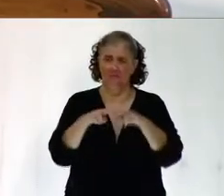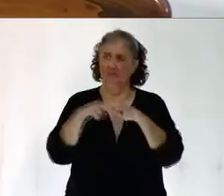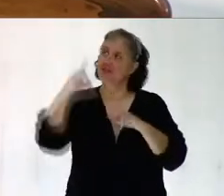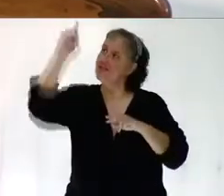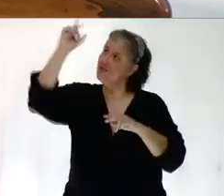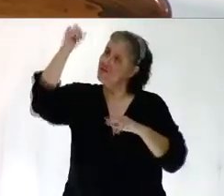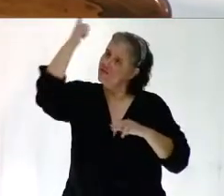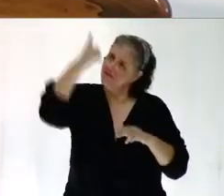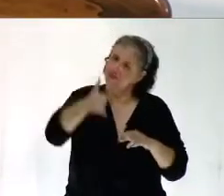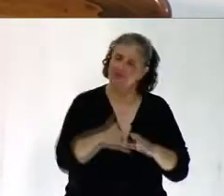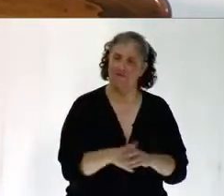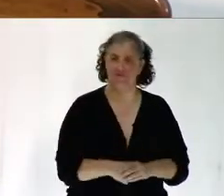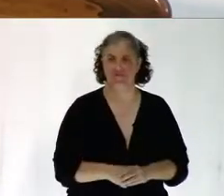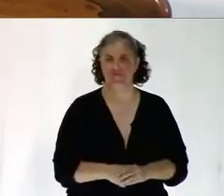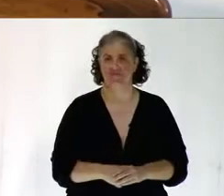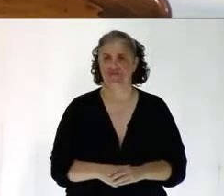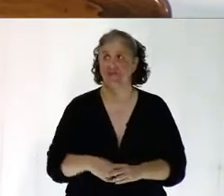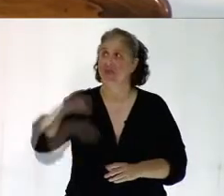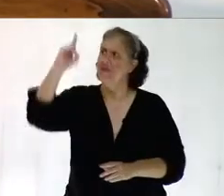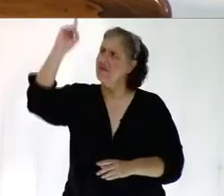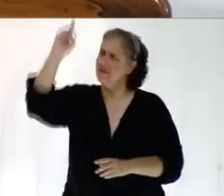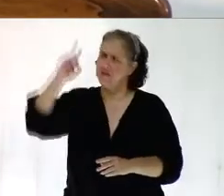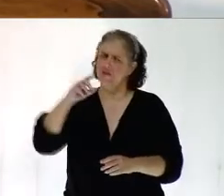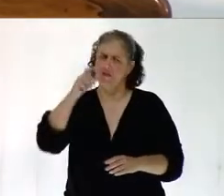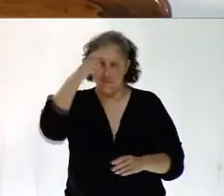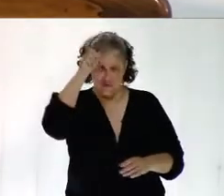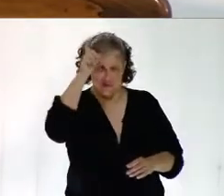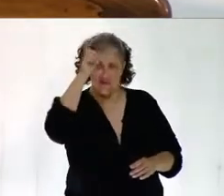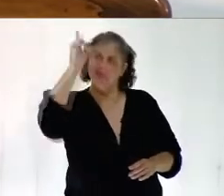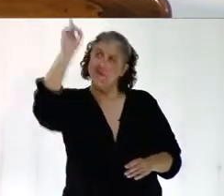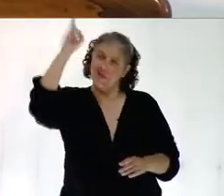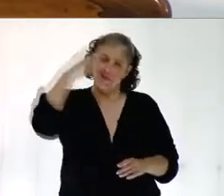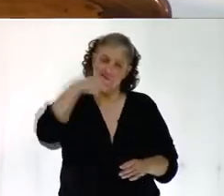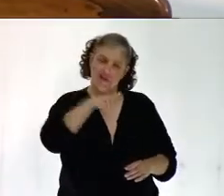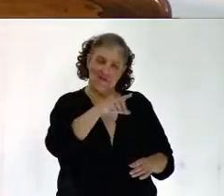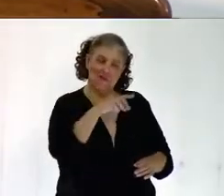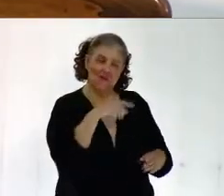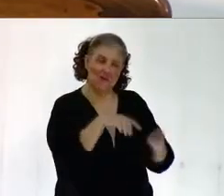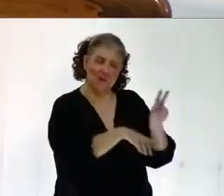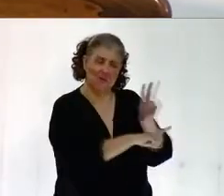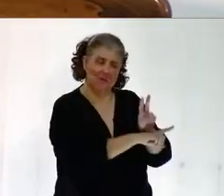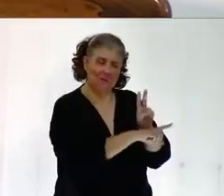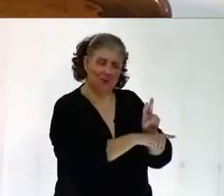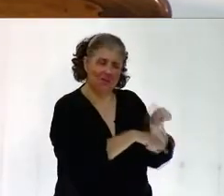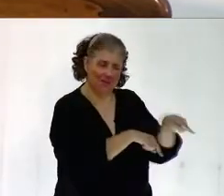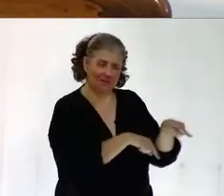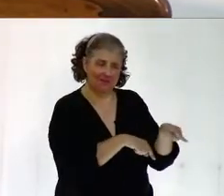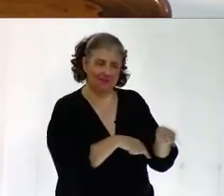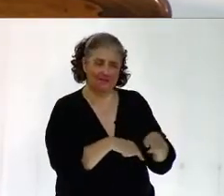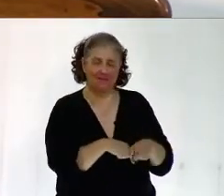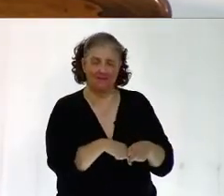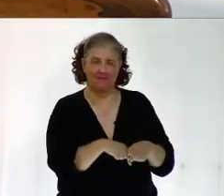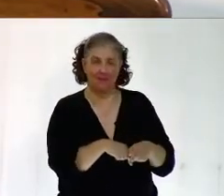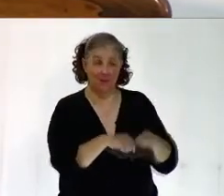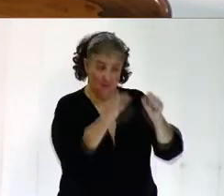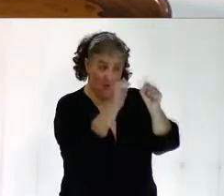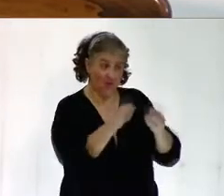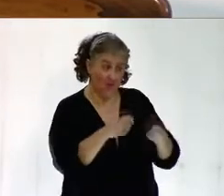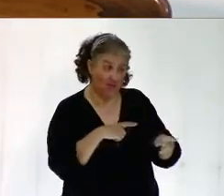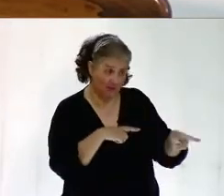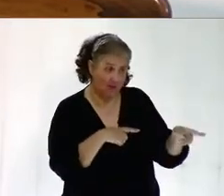deus não cuida de ti usa o teu poder faz as pedras virarem pão